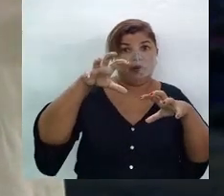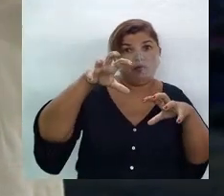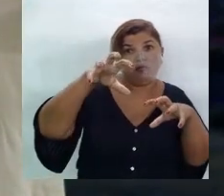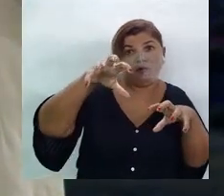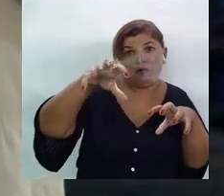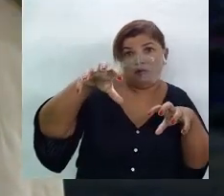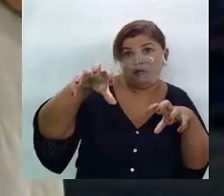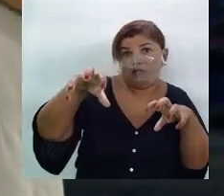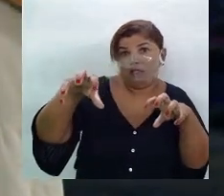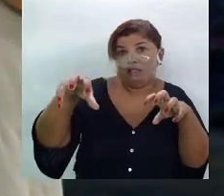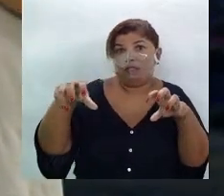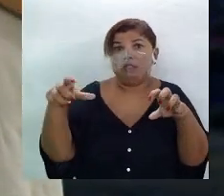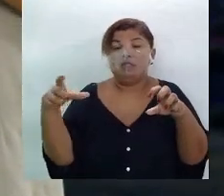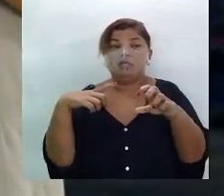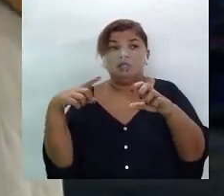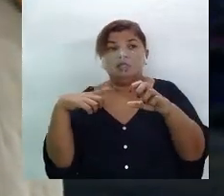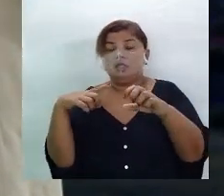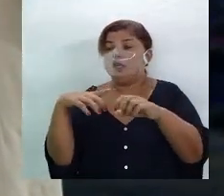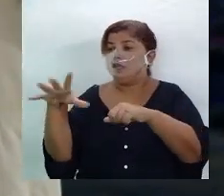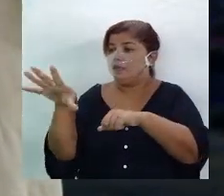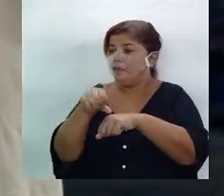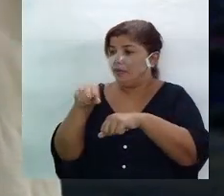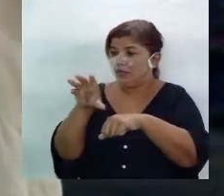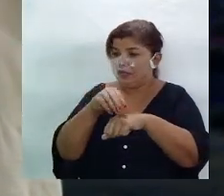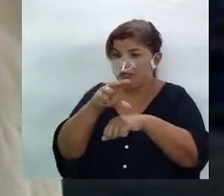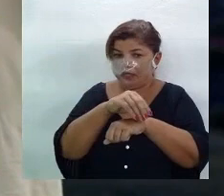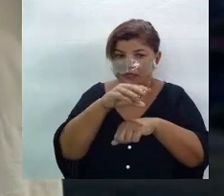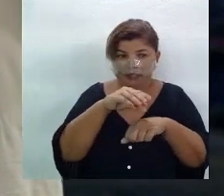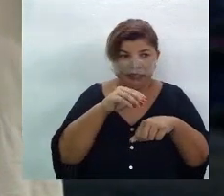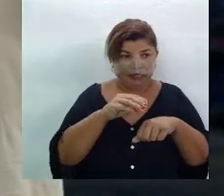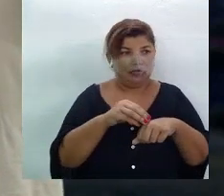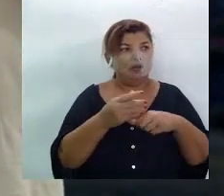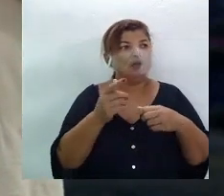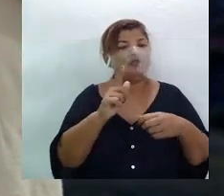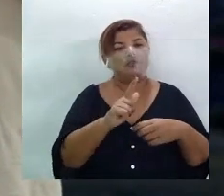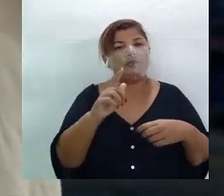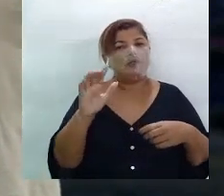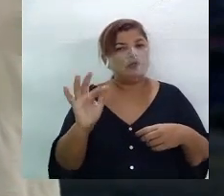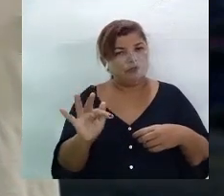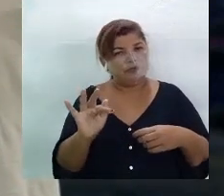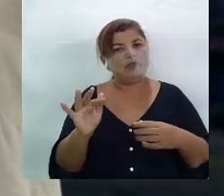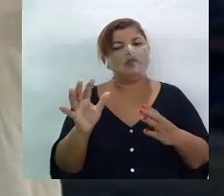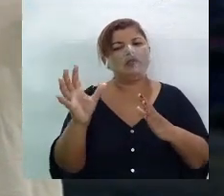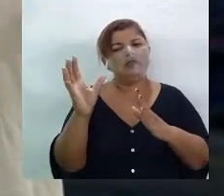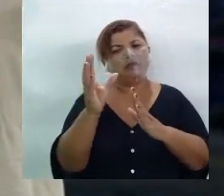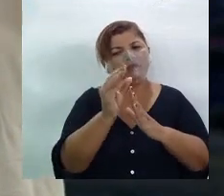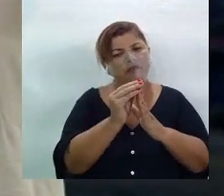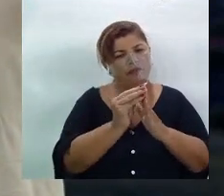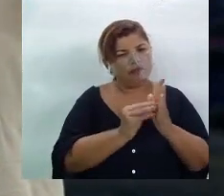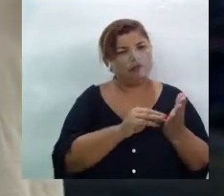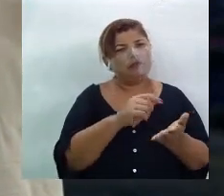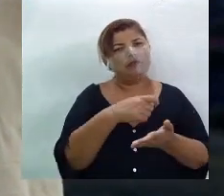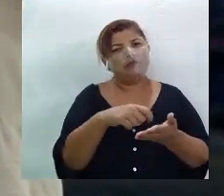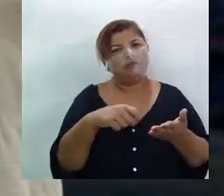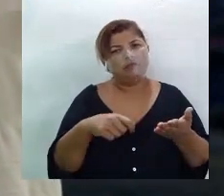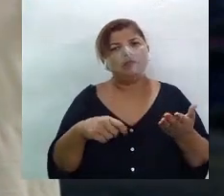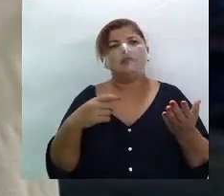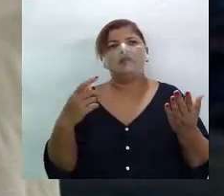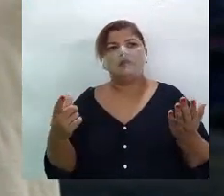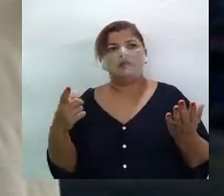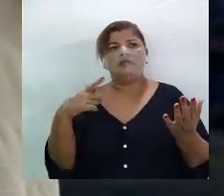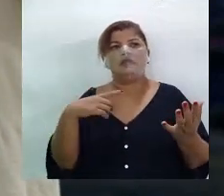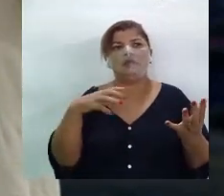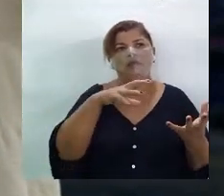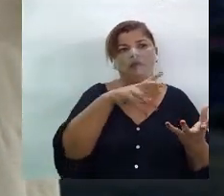com o qual o Gilberto Freire entrou em contato no jornal A Província. É interessante a gente observar, né, o contato entre esses dois mundos. O